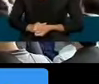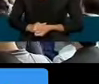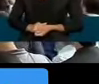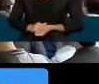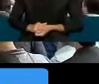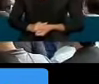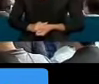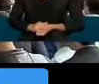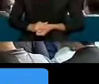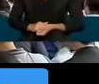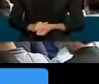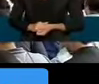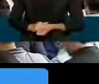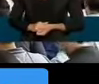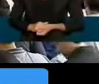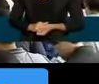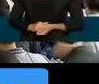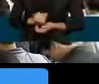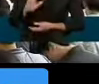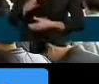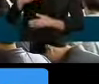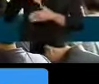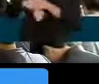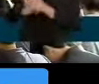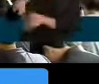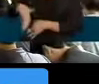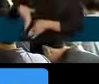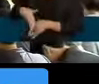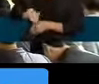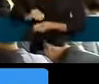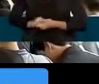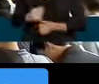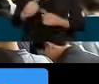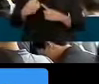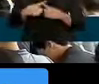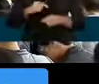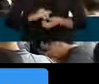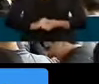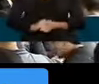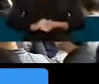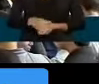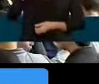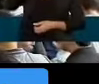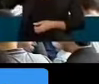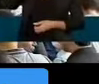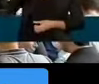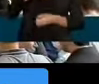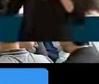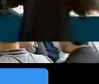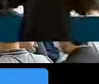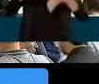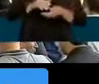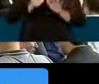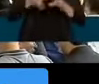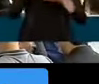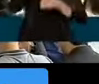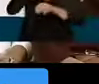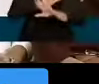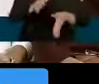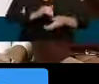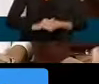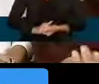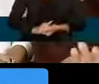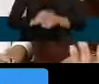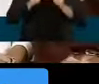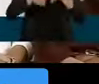Ó, minha gente! Eu vou guardar isso aqui porque, na verdade, a história que eu tinha que contar já contei.